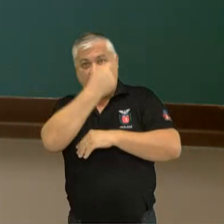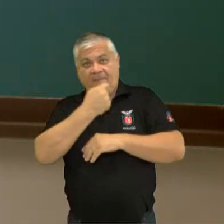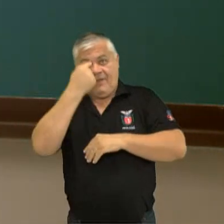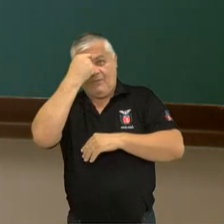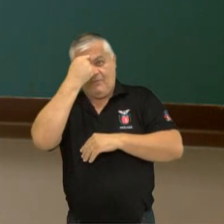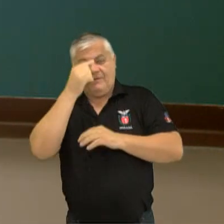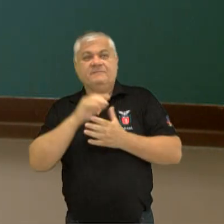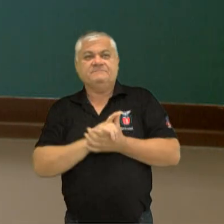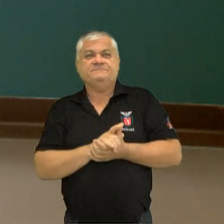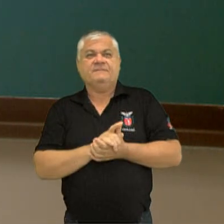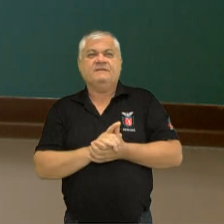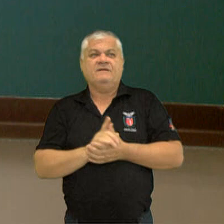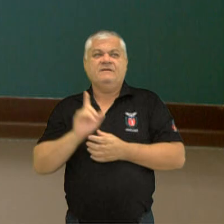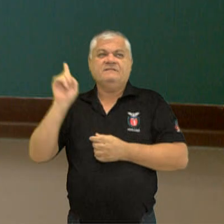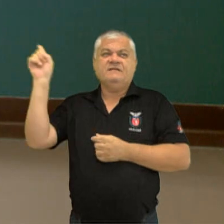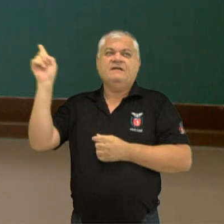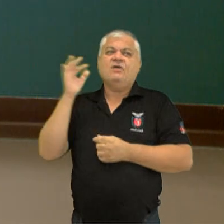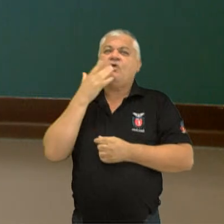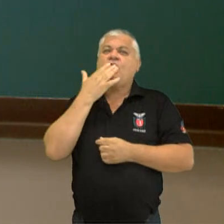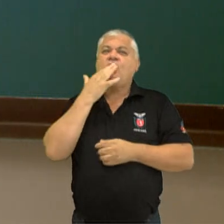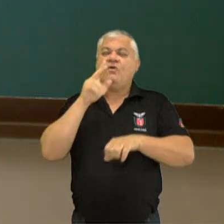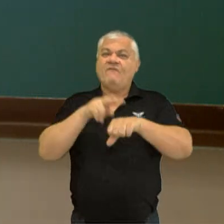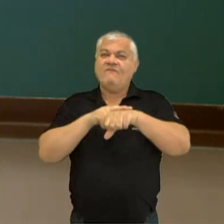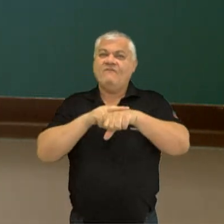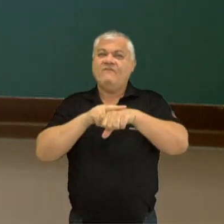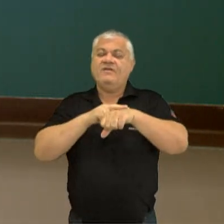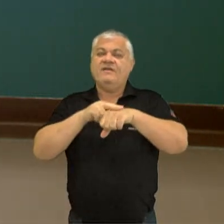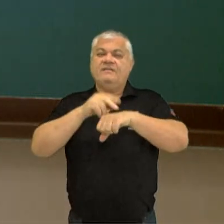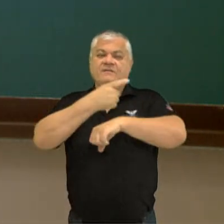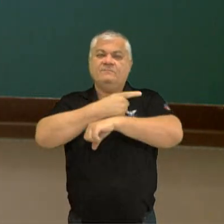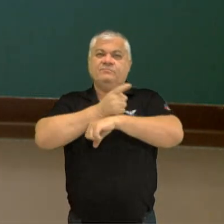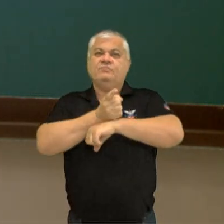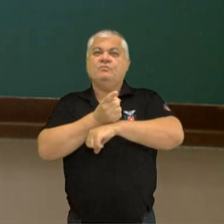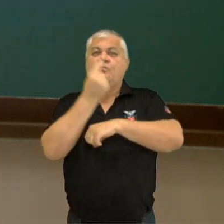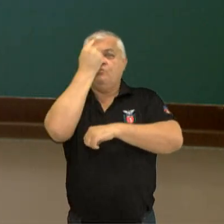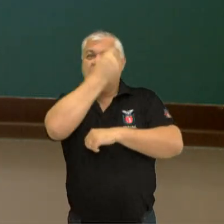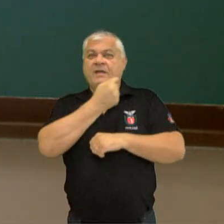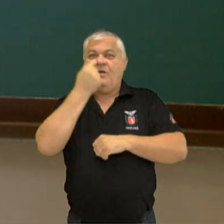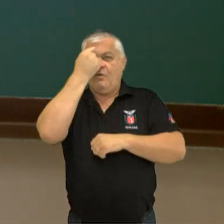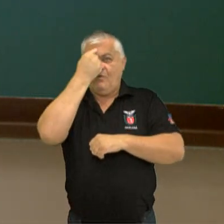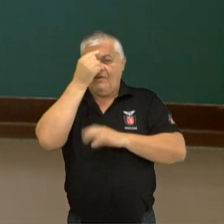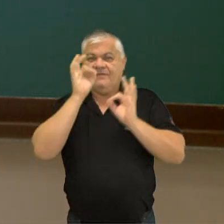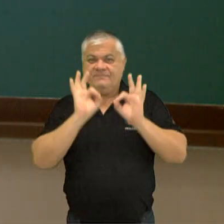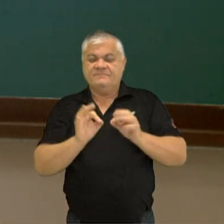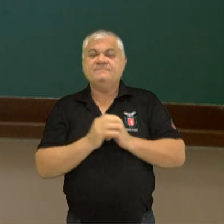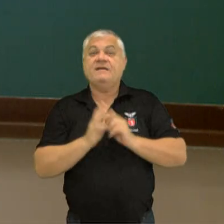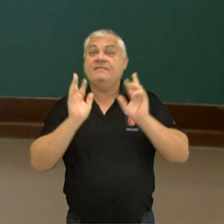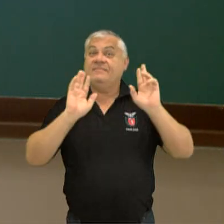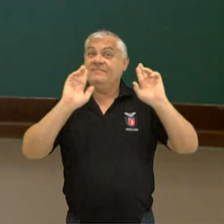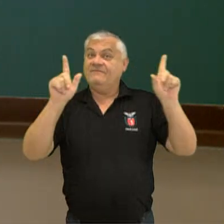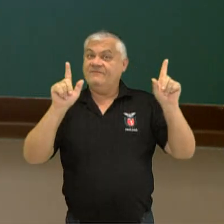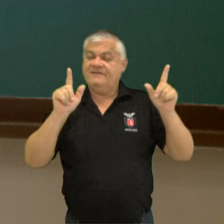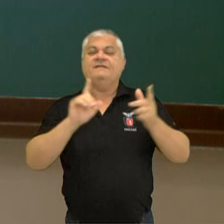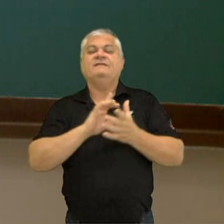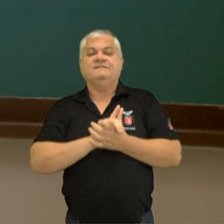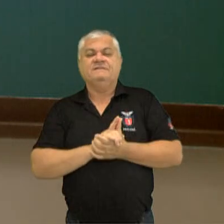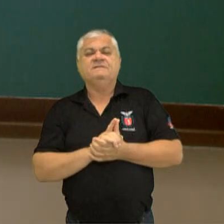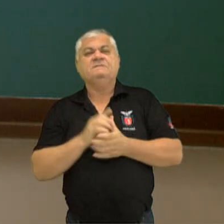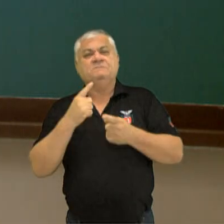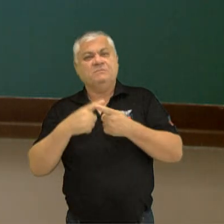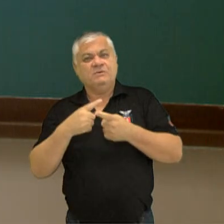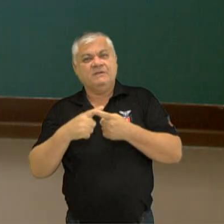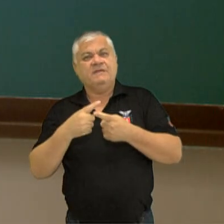destaques, eles tinham aí o horário adiantado em uma hora. Então essa duração era diferente nos diferentes